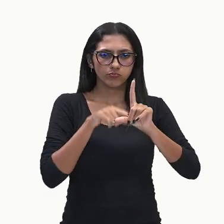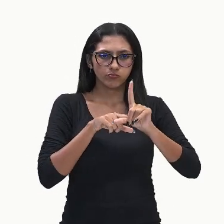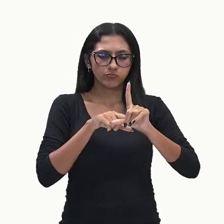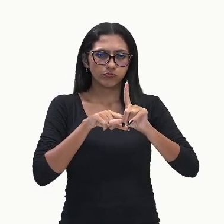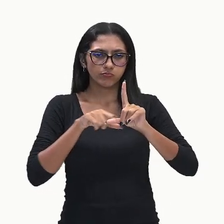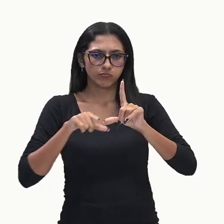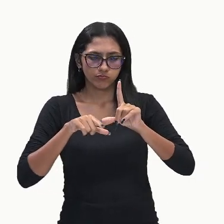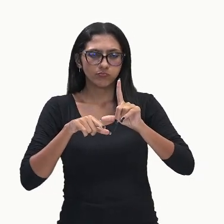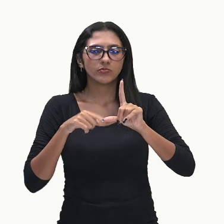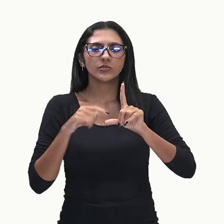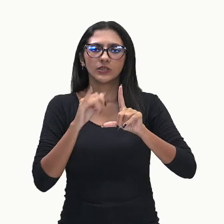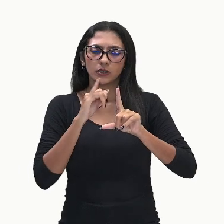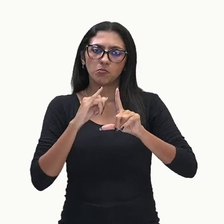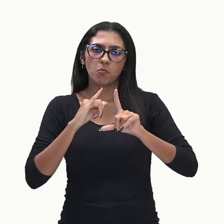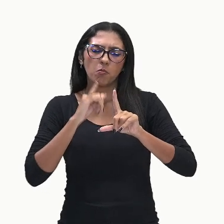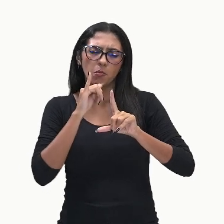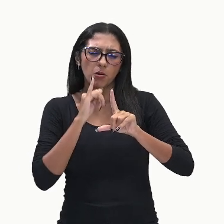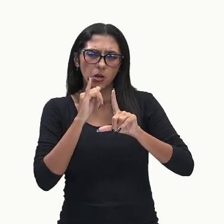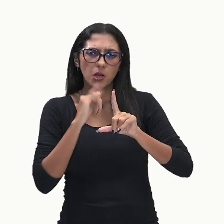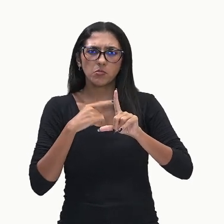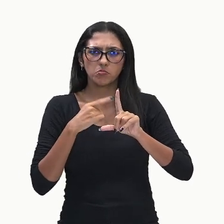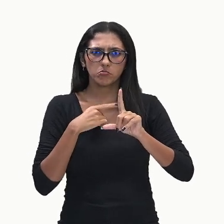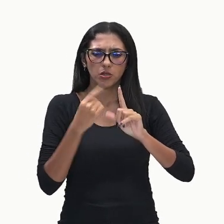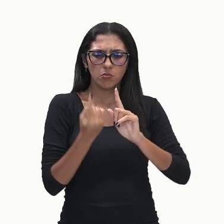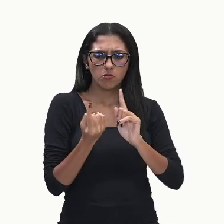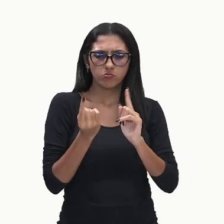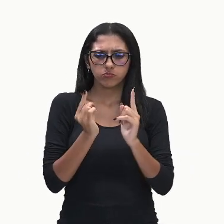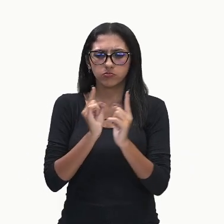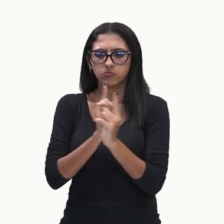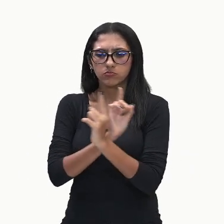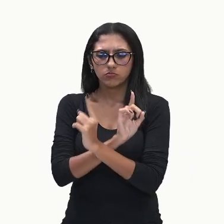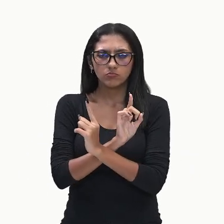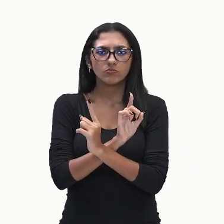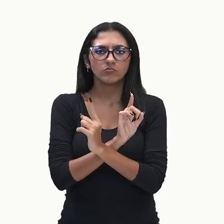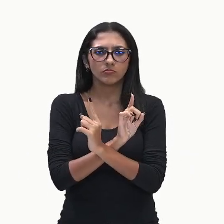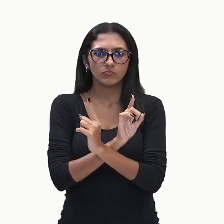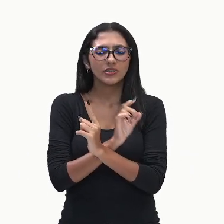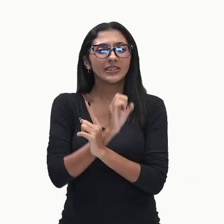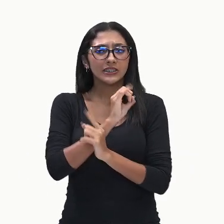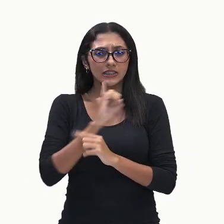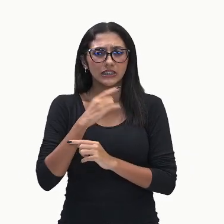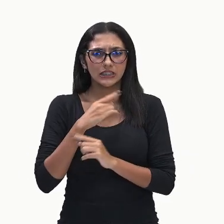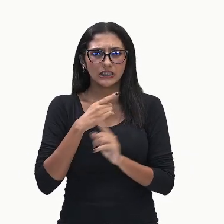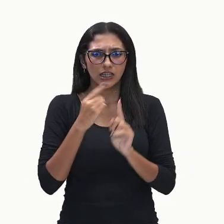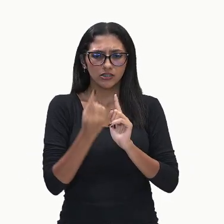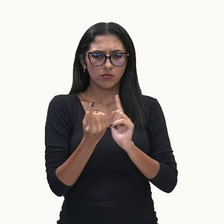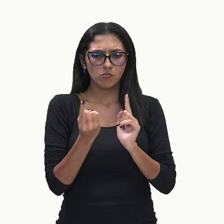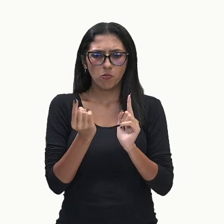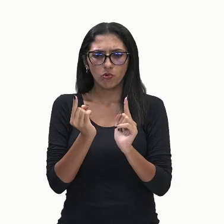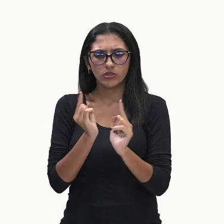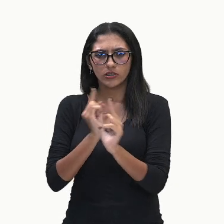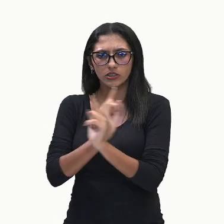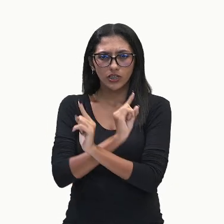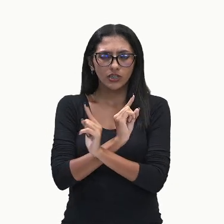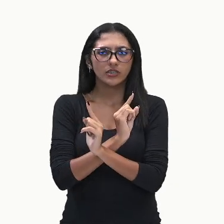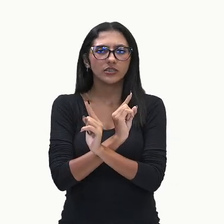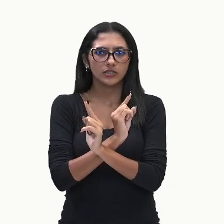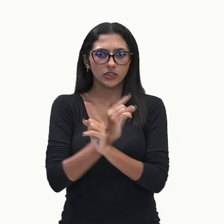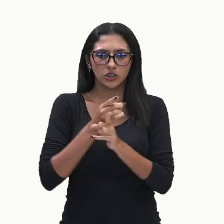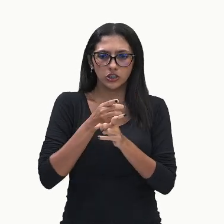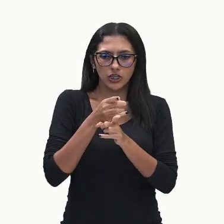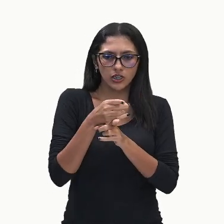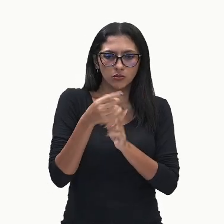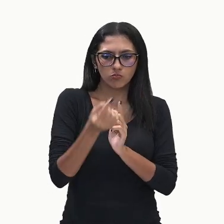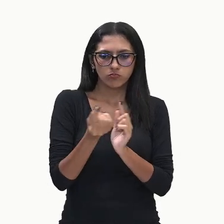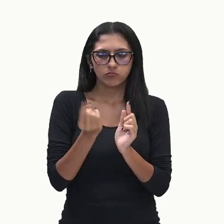e fazer um giro, tá? Sobre a própria figura. Quando você fizer esse giro,